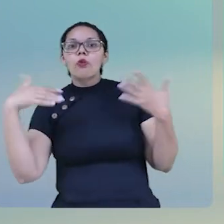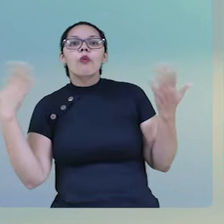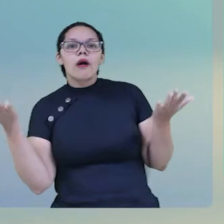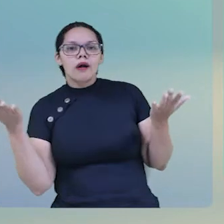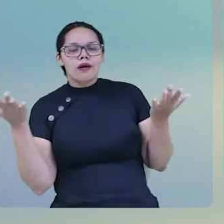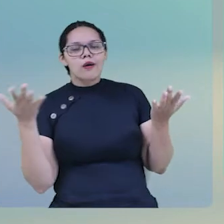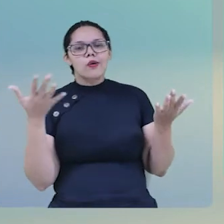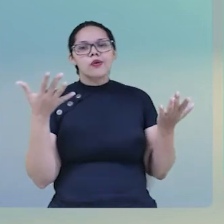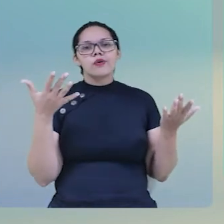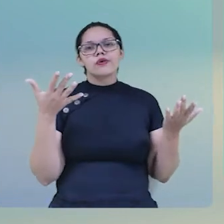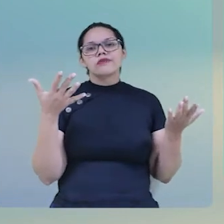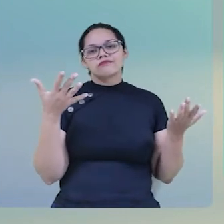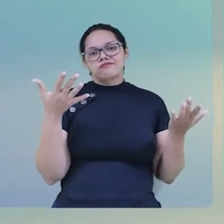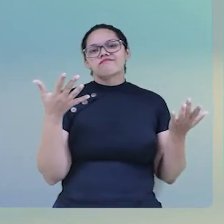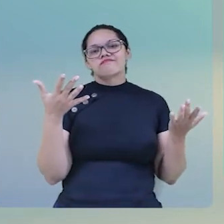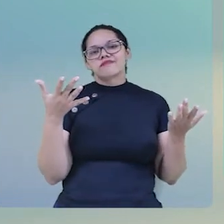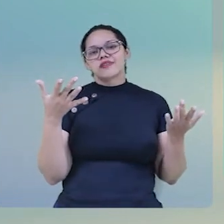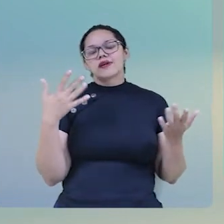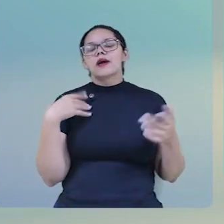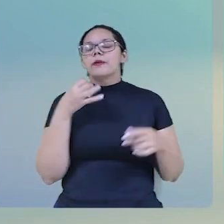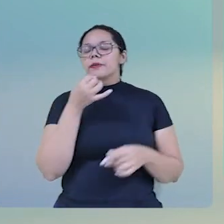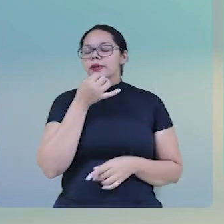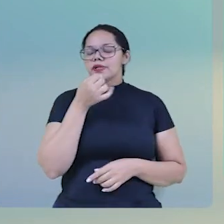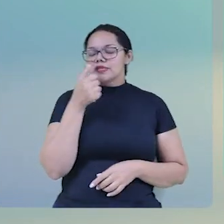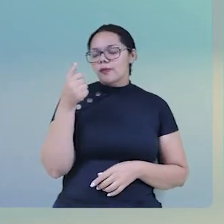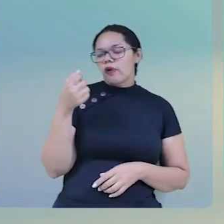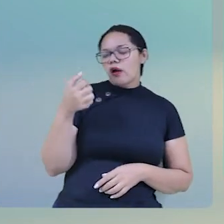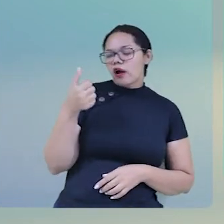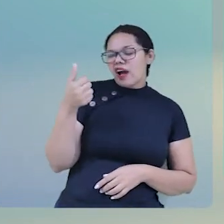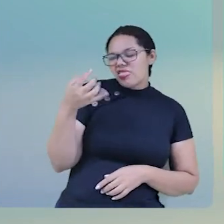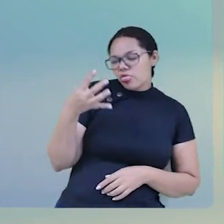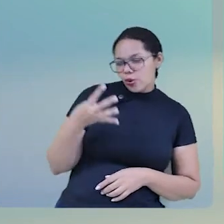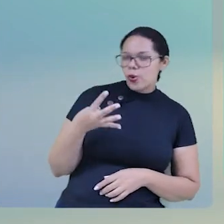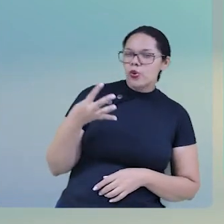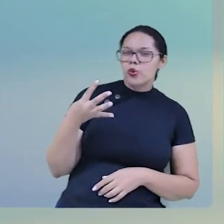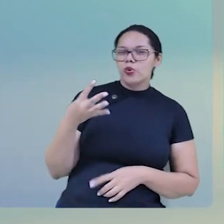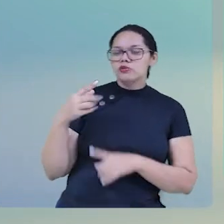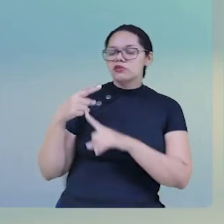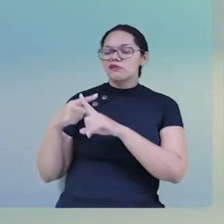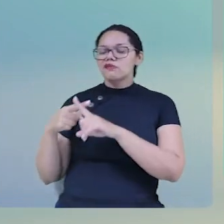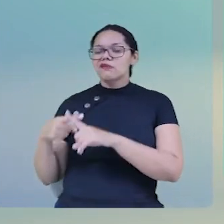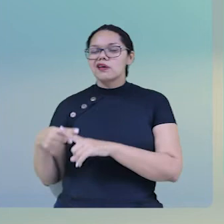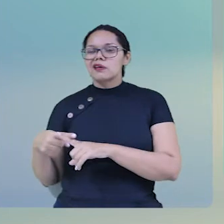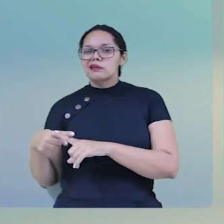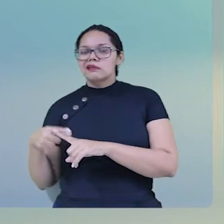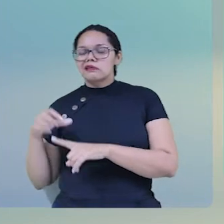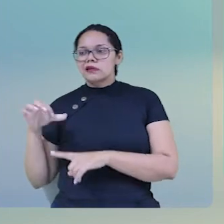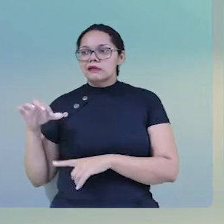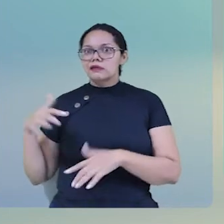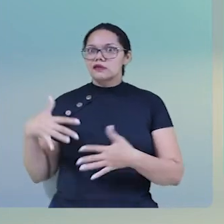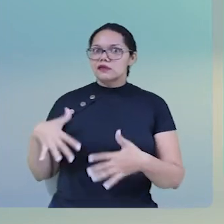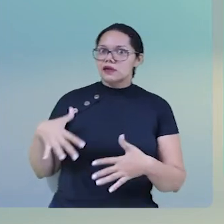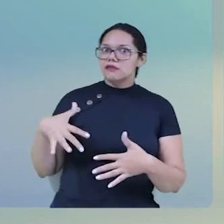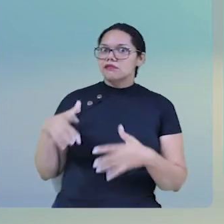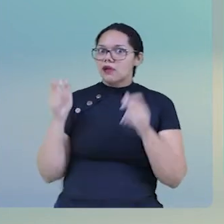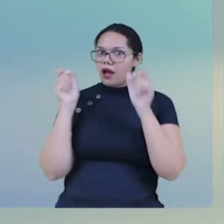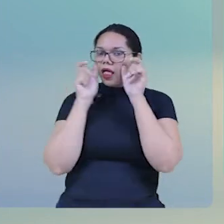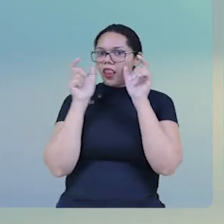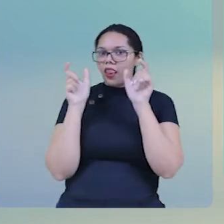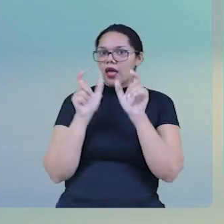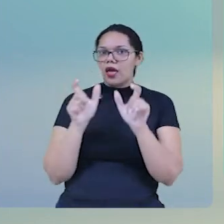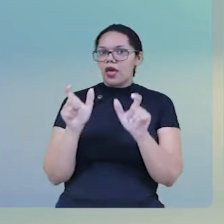130/90 ou 13/9. A partir de 14, a gente já considera que a pessoa